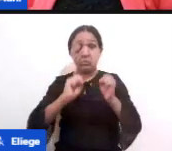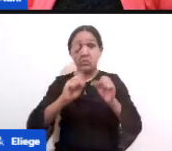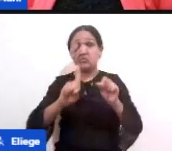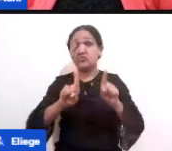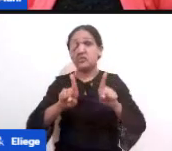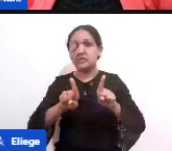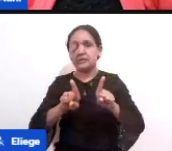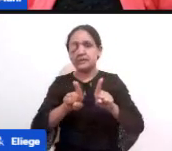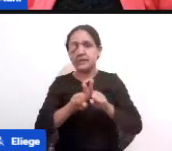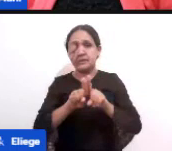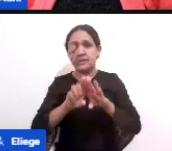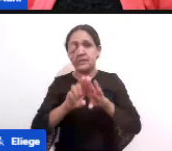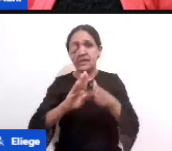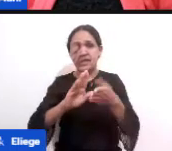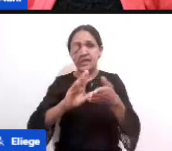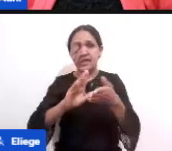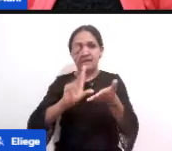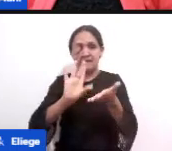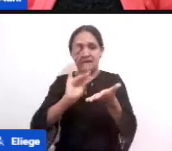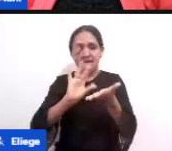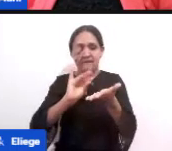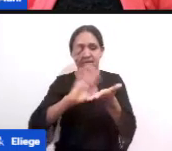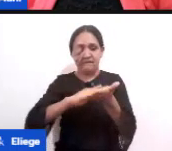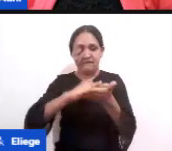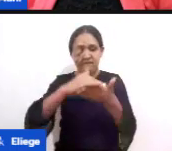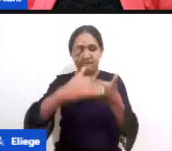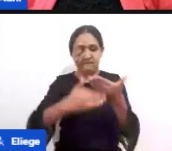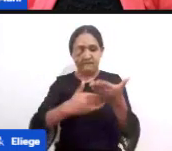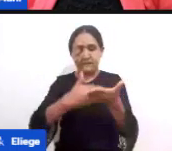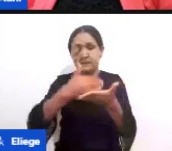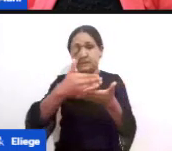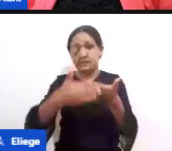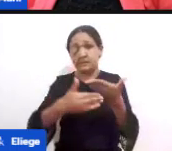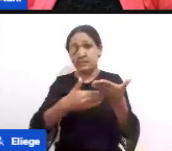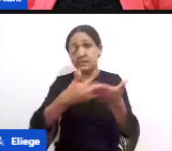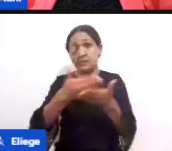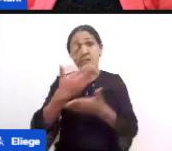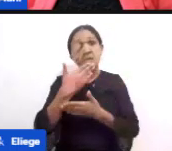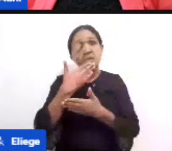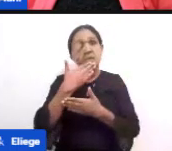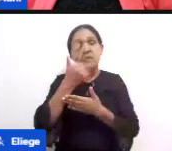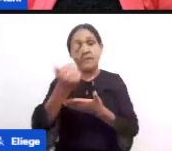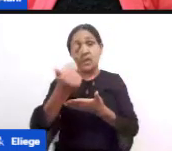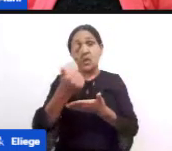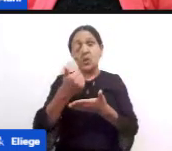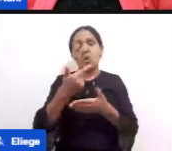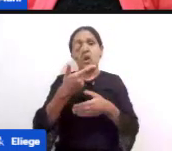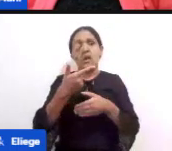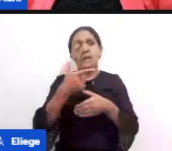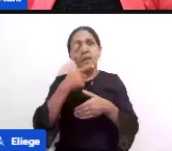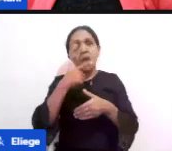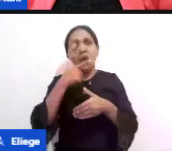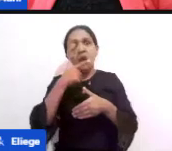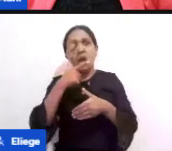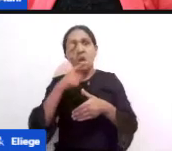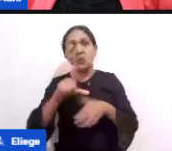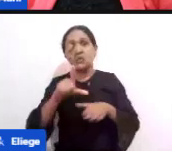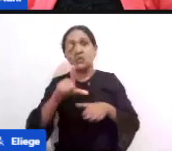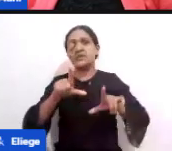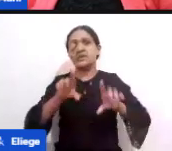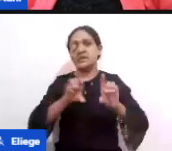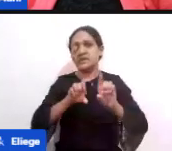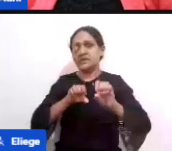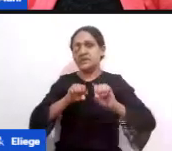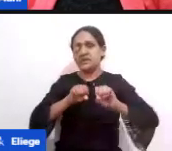com fita transparente, né, para ficar de uma melhor durabilidade, para trabalhar em sala e para trabalhar